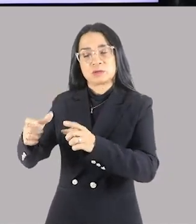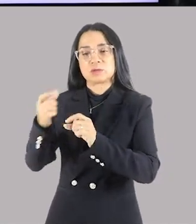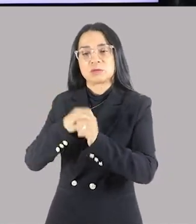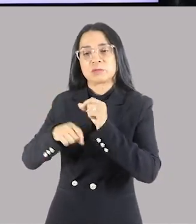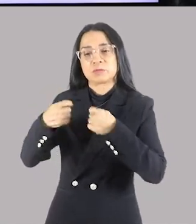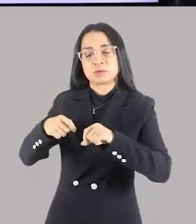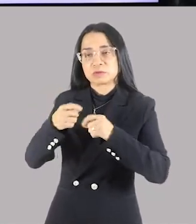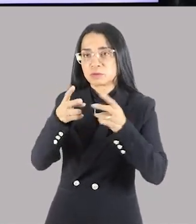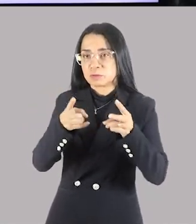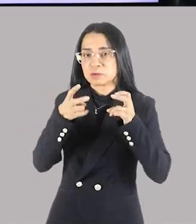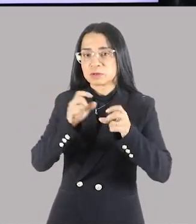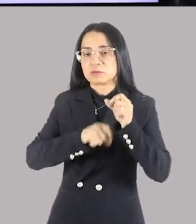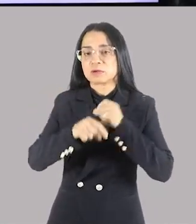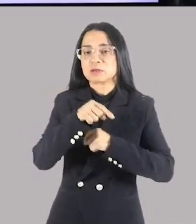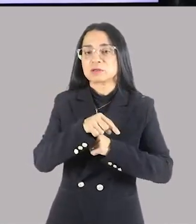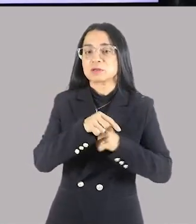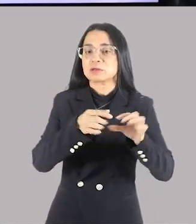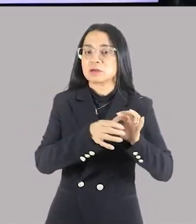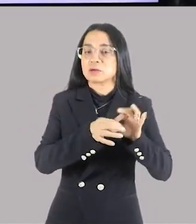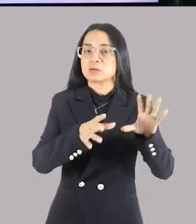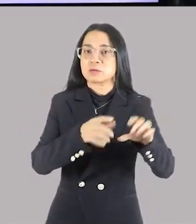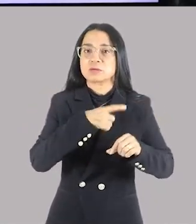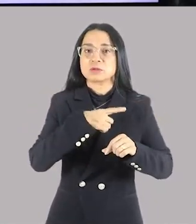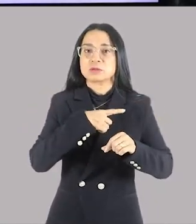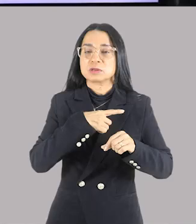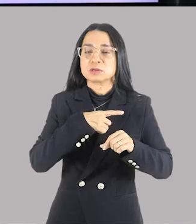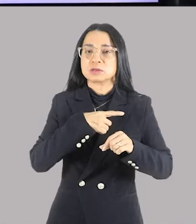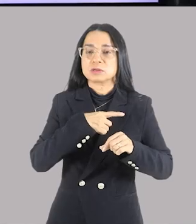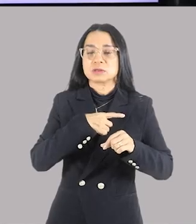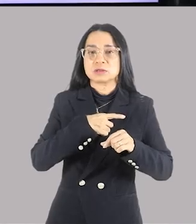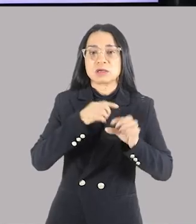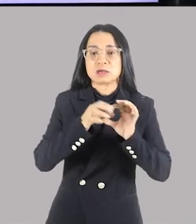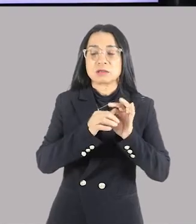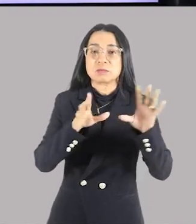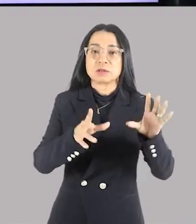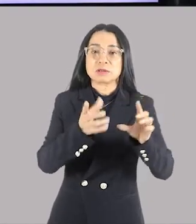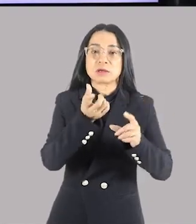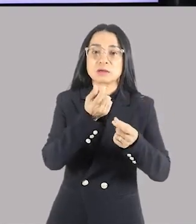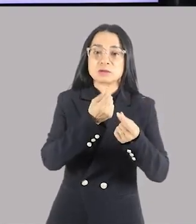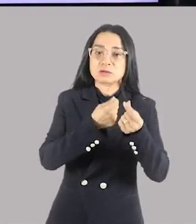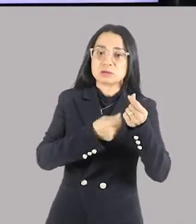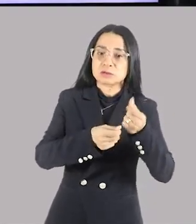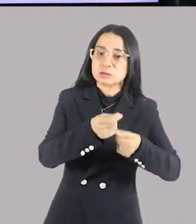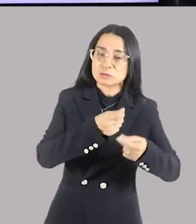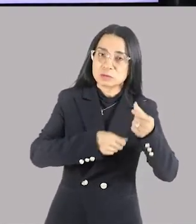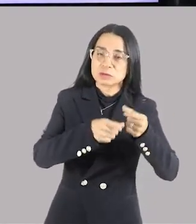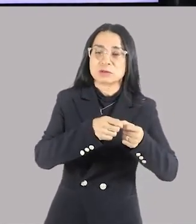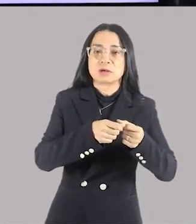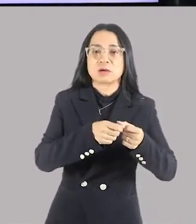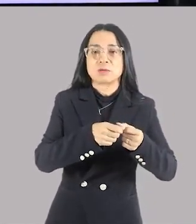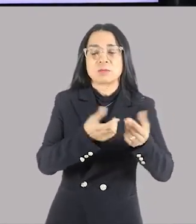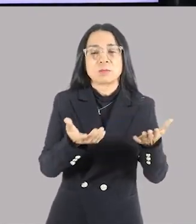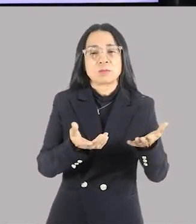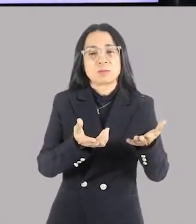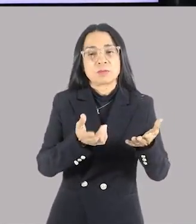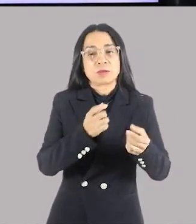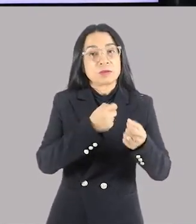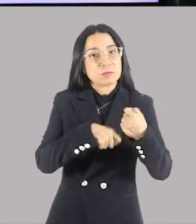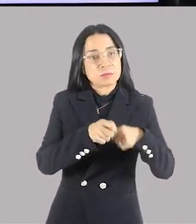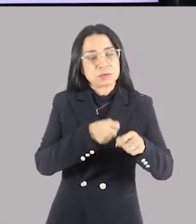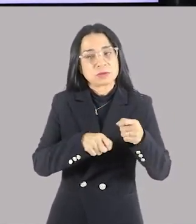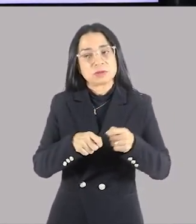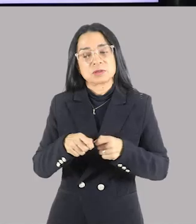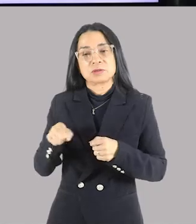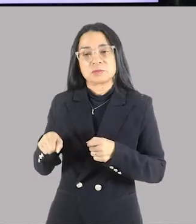autônomos, eles têm autonomia gerencial e autonomia financeira, ou autonomia financeira e autonomia administrativa, tá bem?